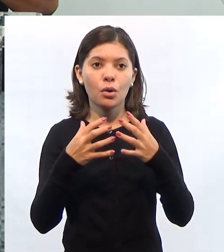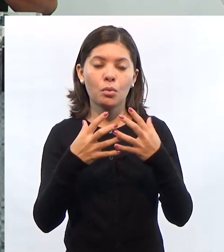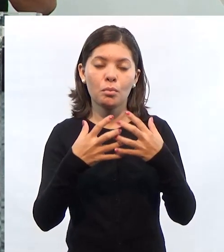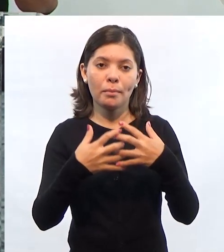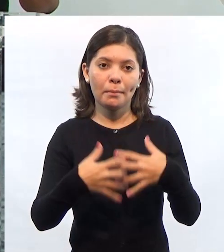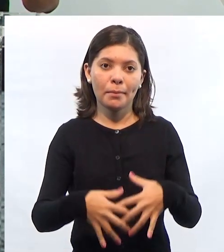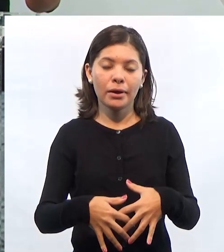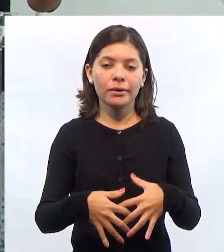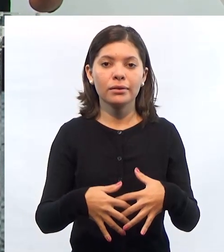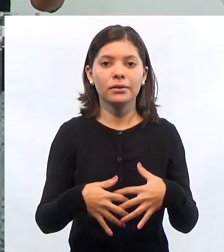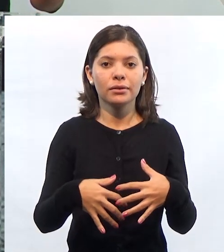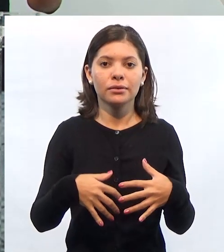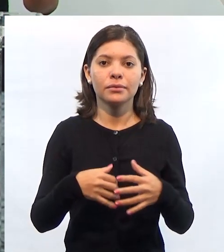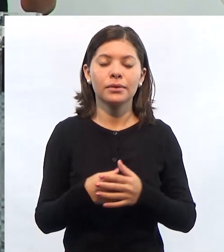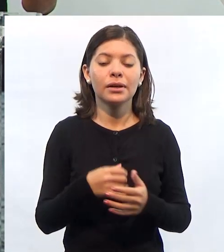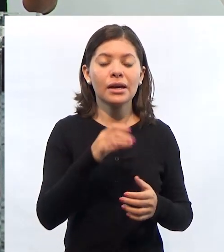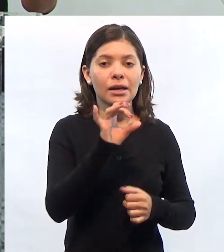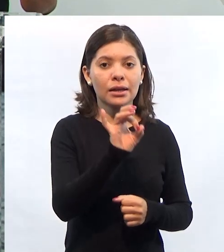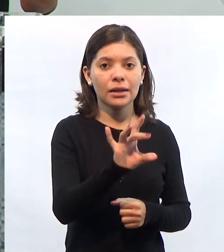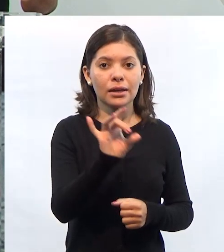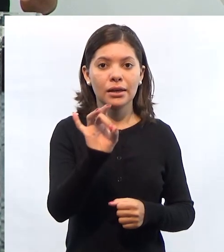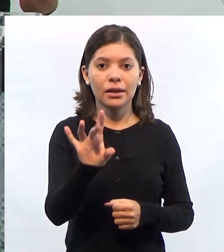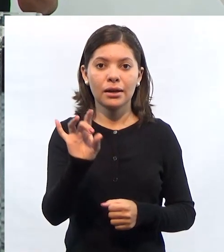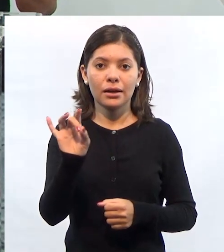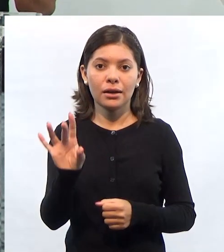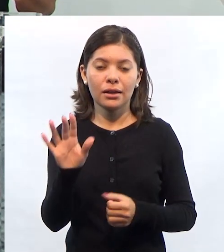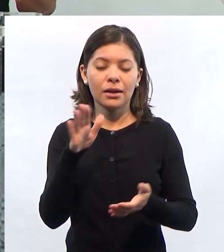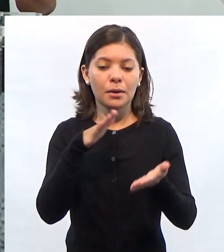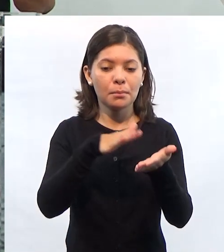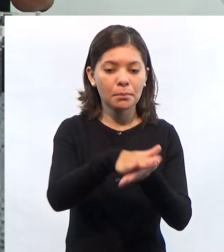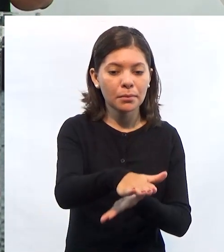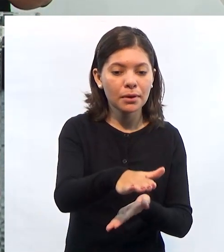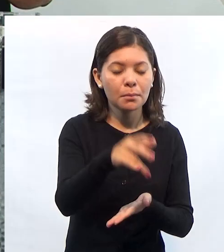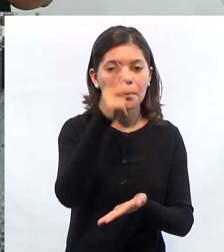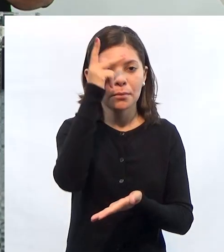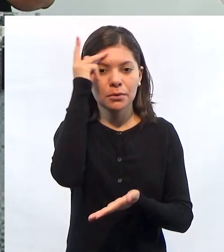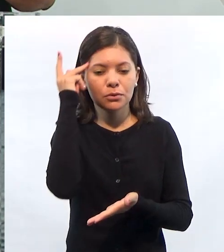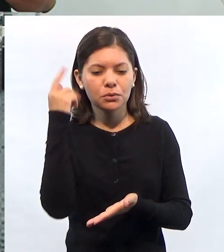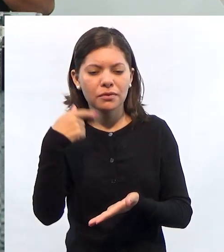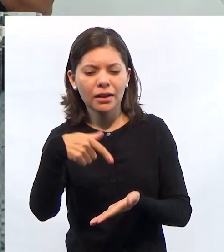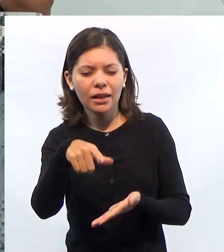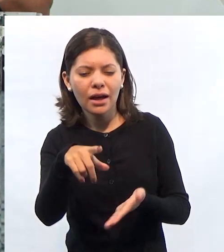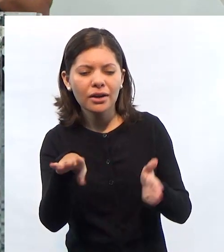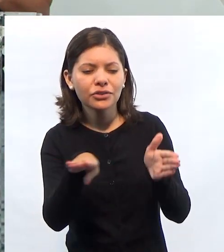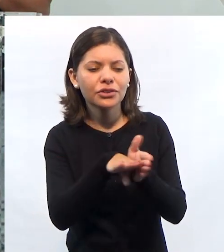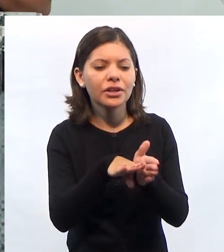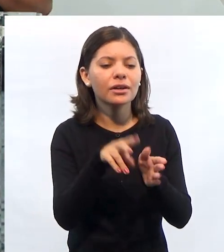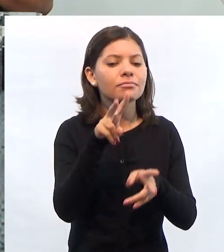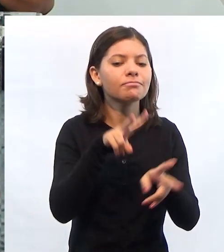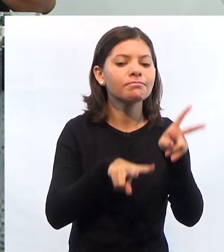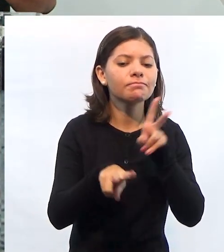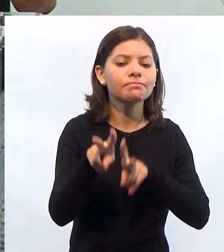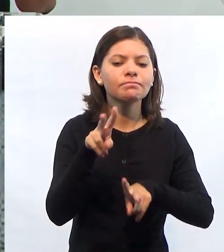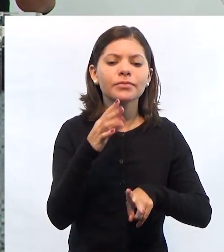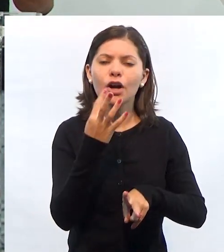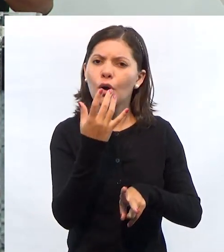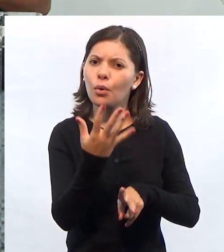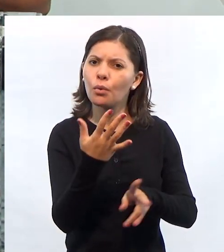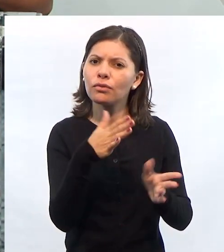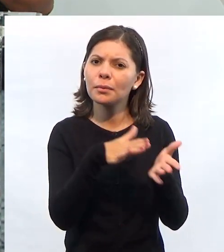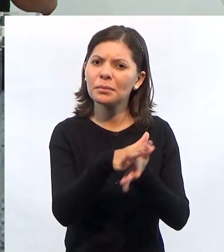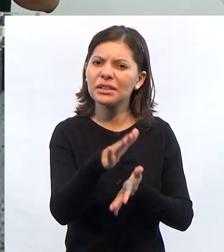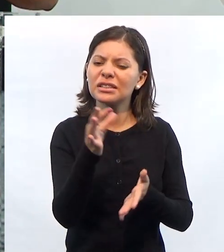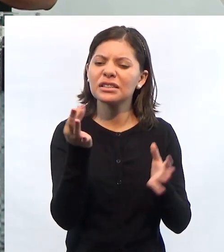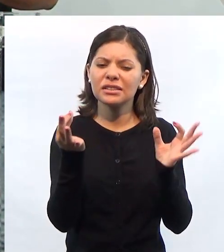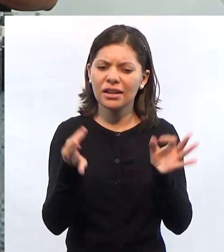que a cada vez que ela imprime uma pessoa vai lá e verifica aquele aparelho ele se aquela cor